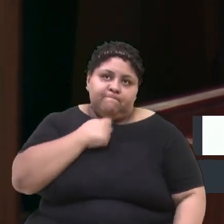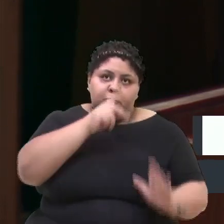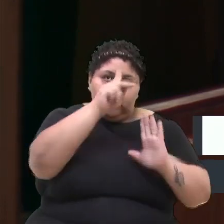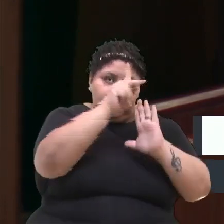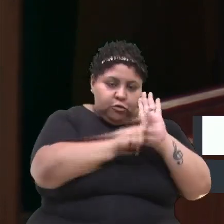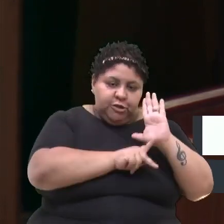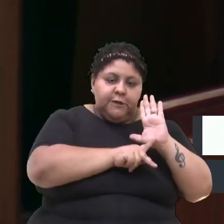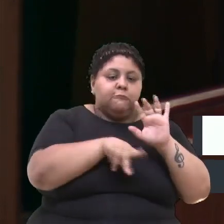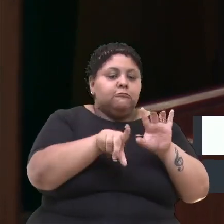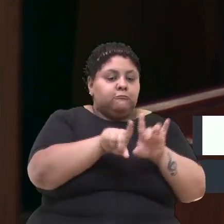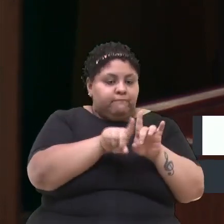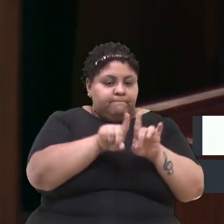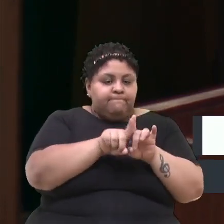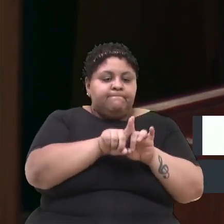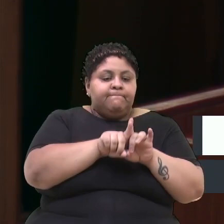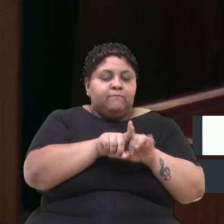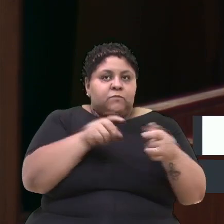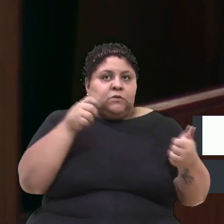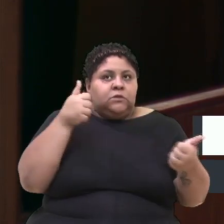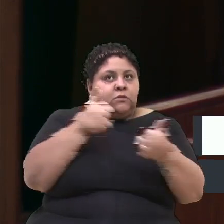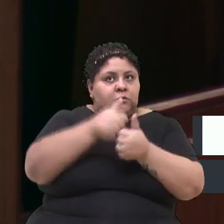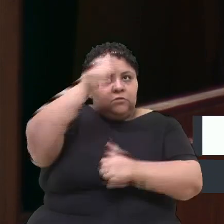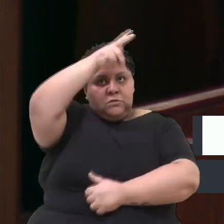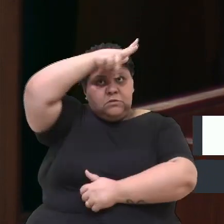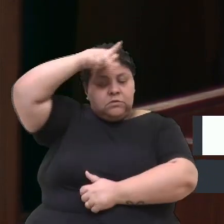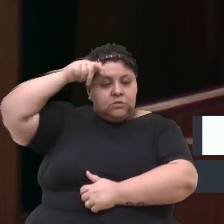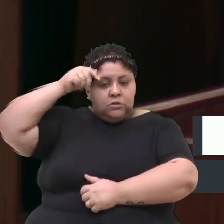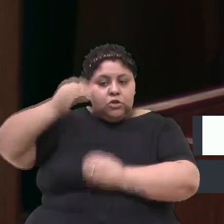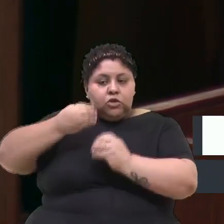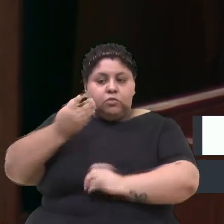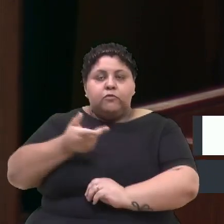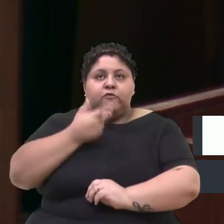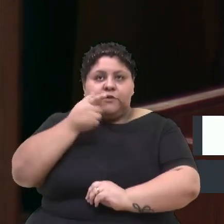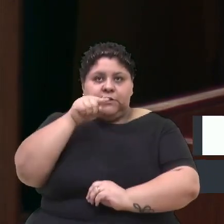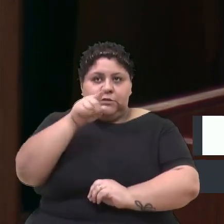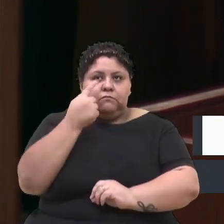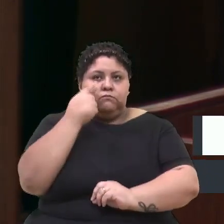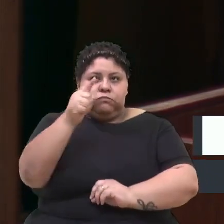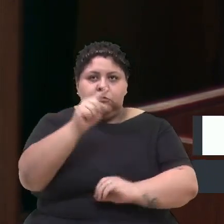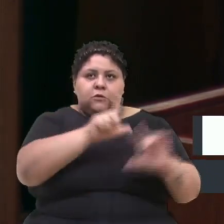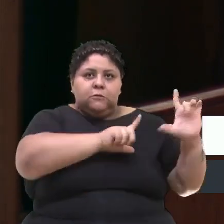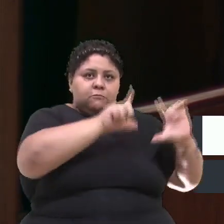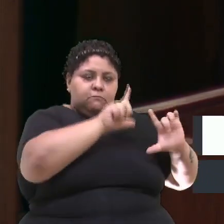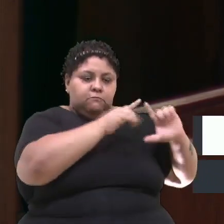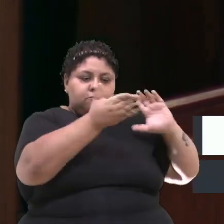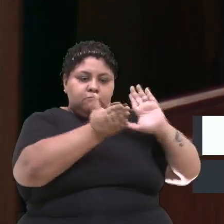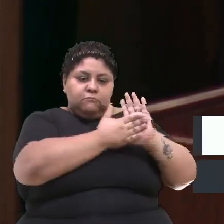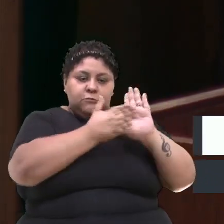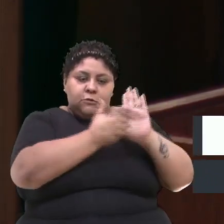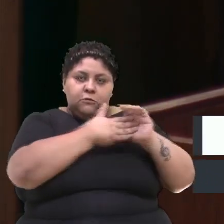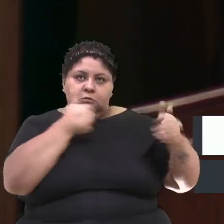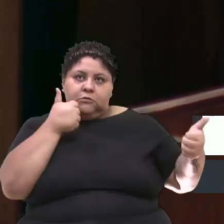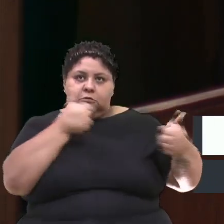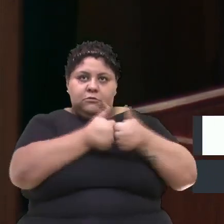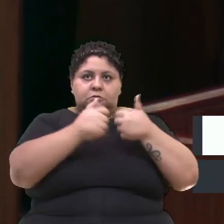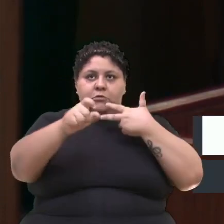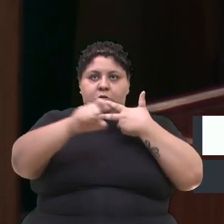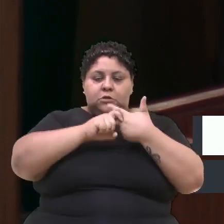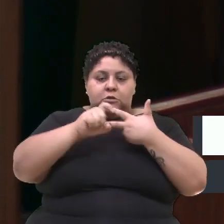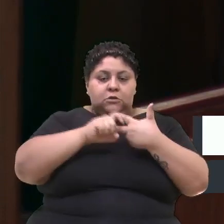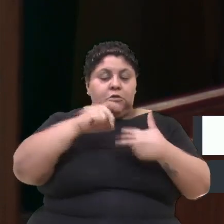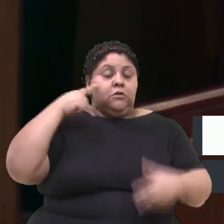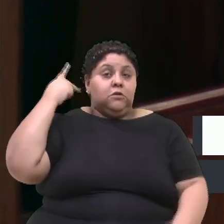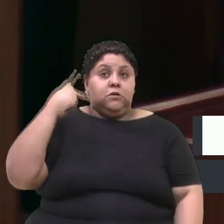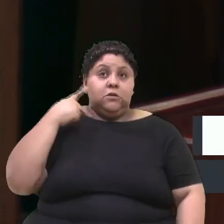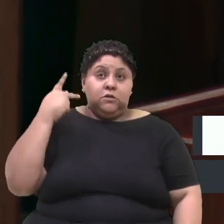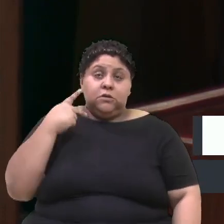protocolo e junto com o prefeito, como vocês podem ver na foto, protocolamos juntos, executivo e vereador,